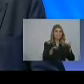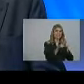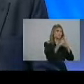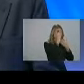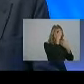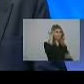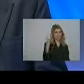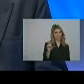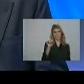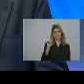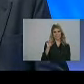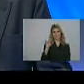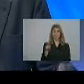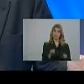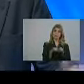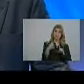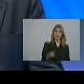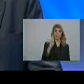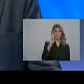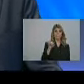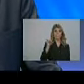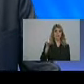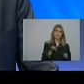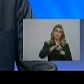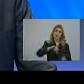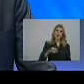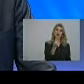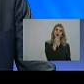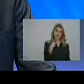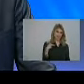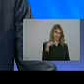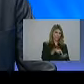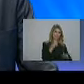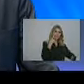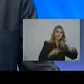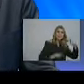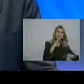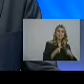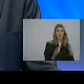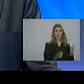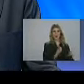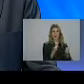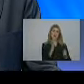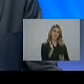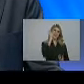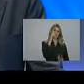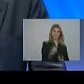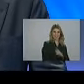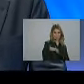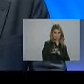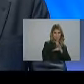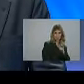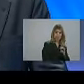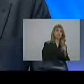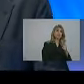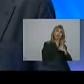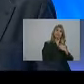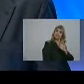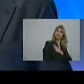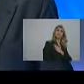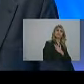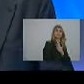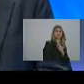Sérgio, agradecer a Bandeirantes pela oportunidade de estarmos aqui discutindo o futuro do Rio de Janeiro. Eu queria aproveitar